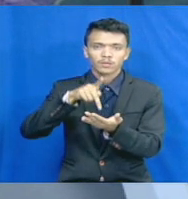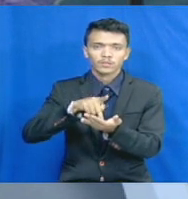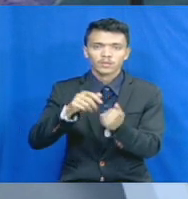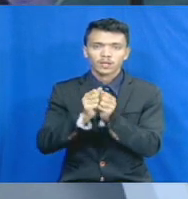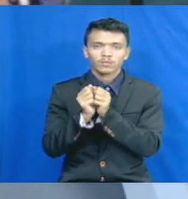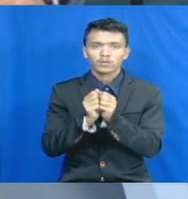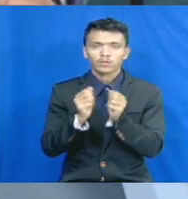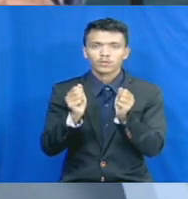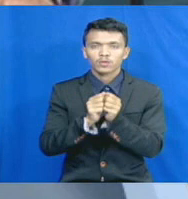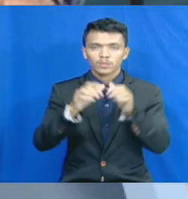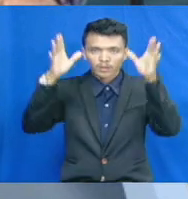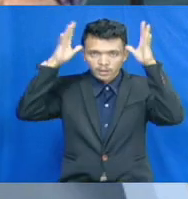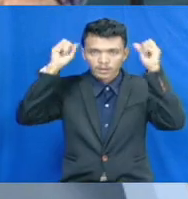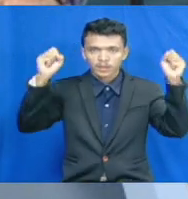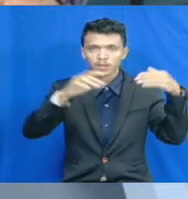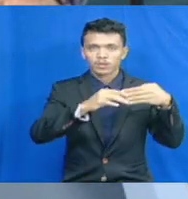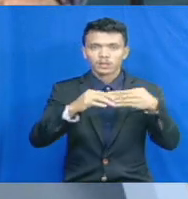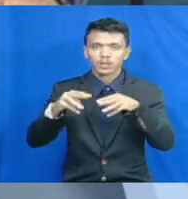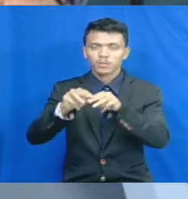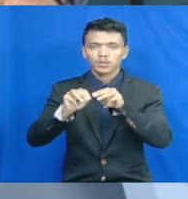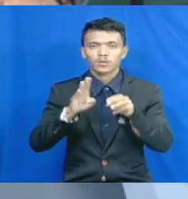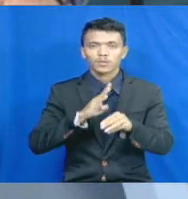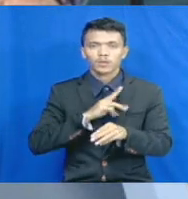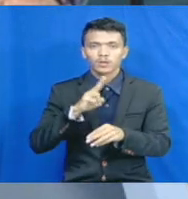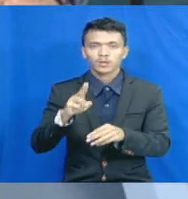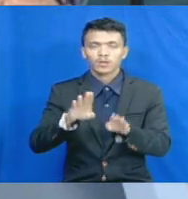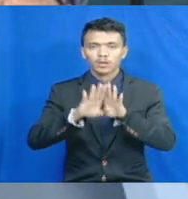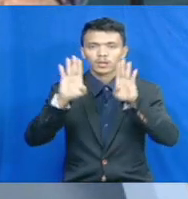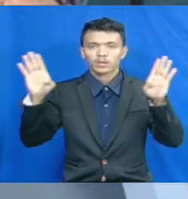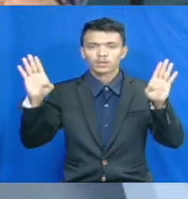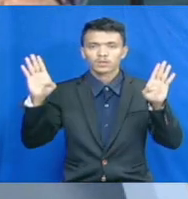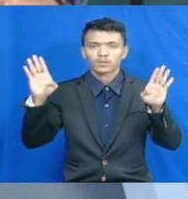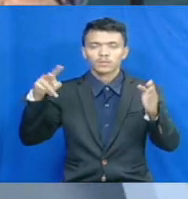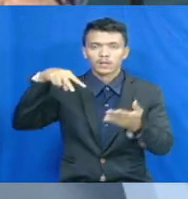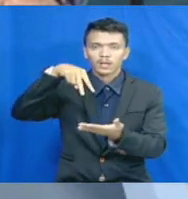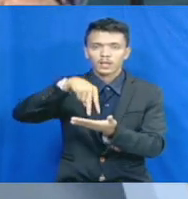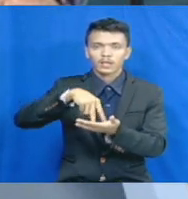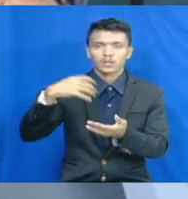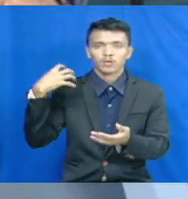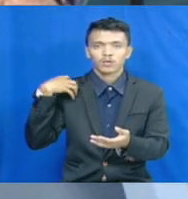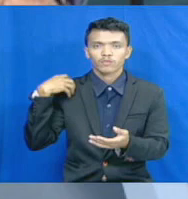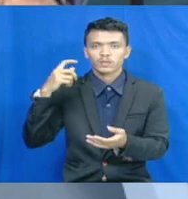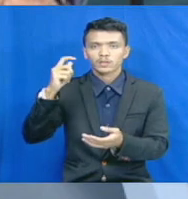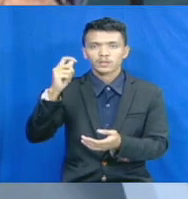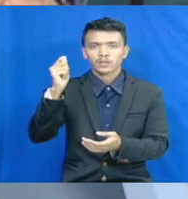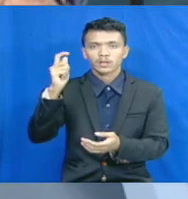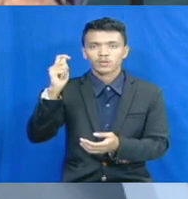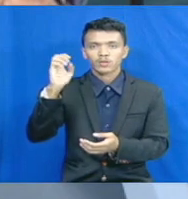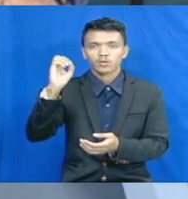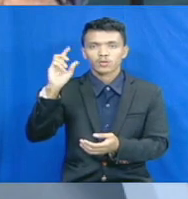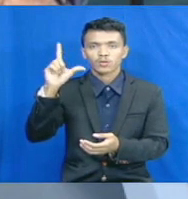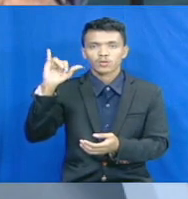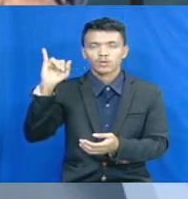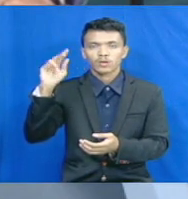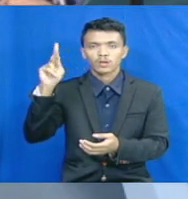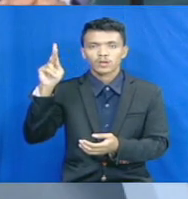Social, Hamoto com Presidente Autoridade Município Baucau, lança placa Bahari Edifício Tatoli IP e